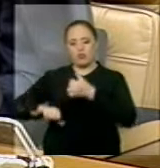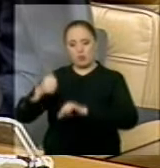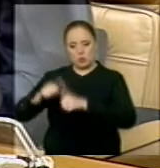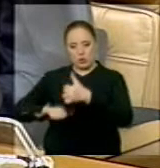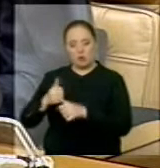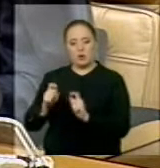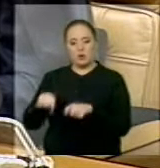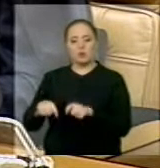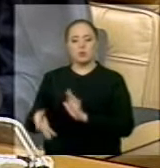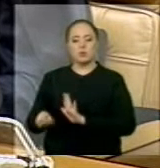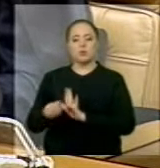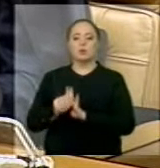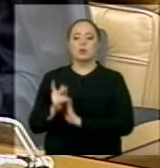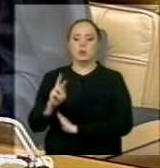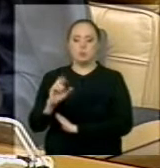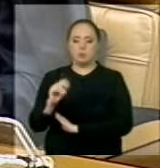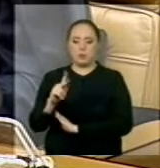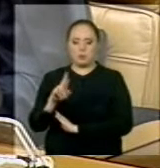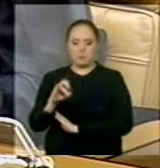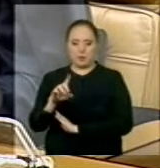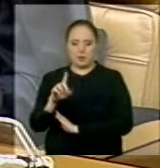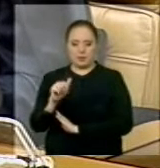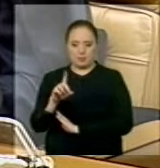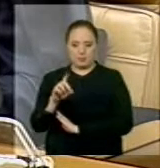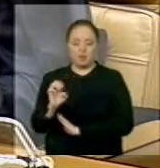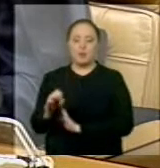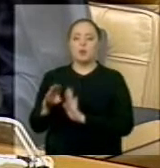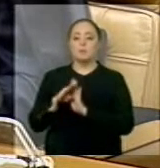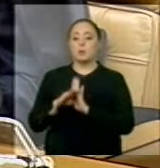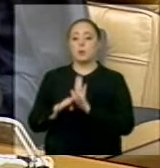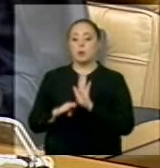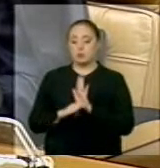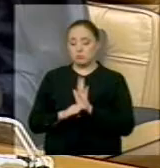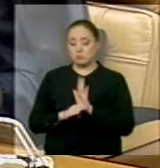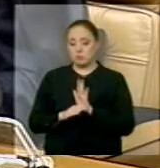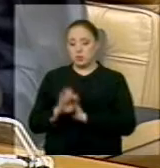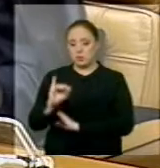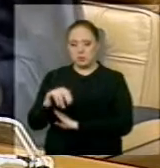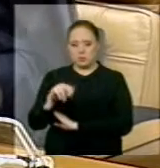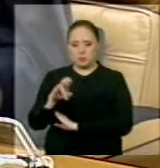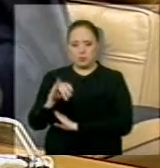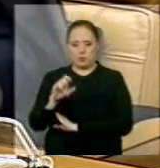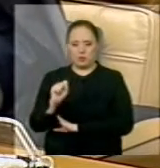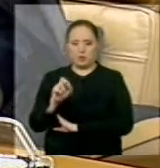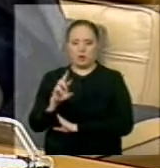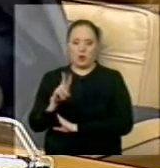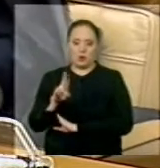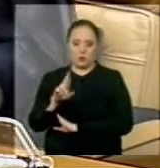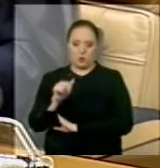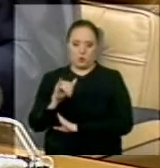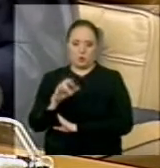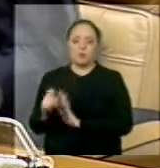condição para a inclusão da propriedade no programa de regulação fundiária de imóveis rurais de domínio público na